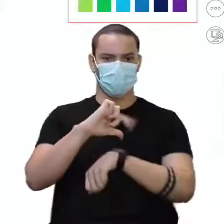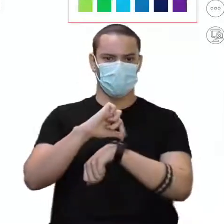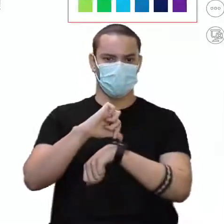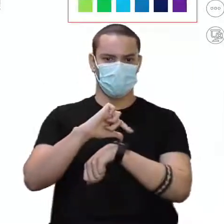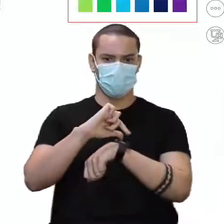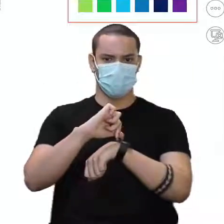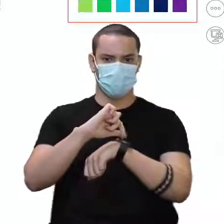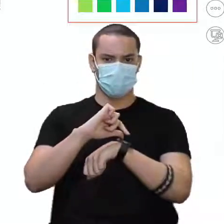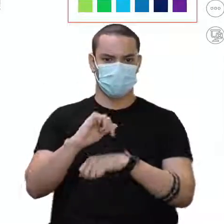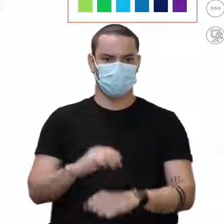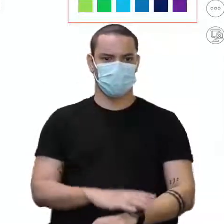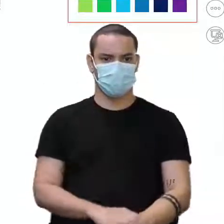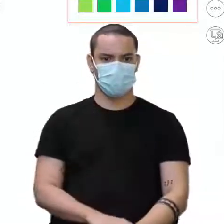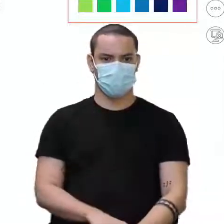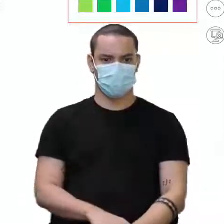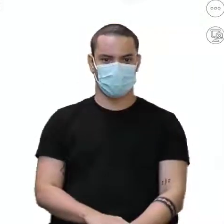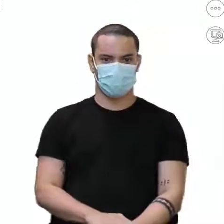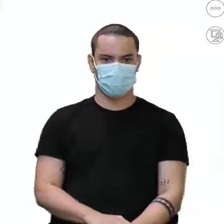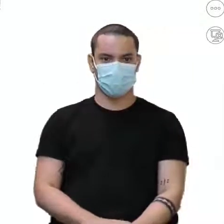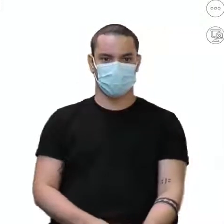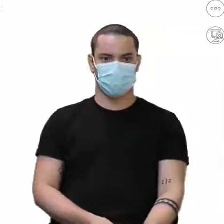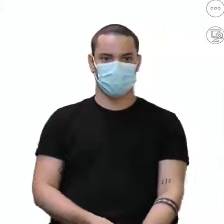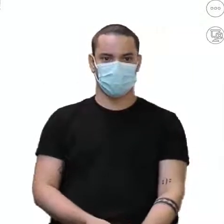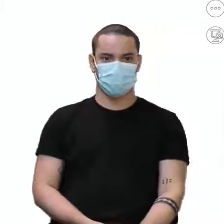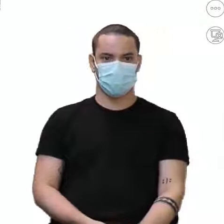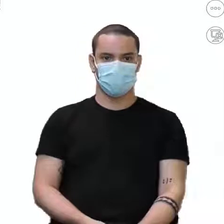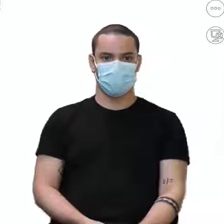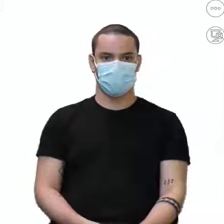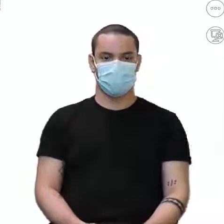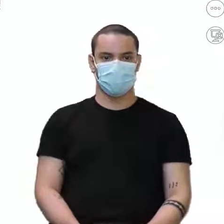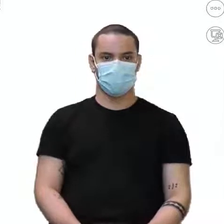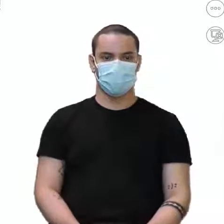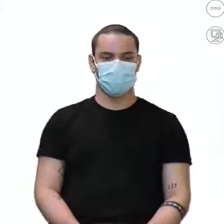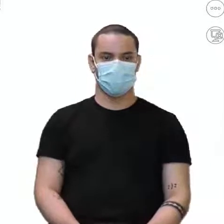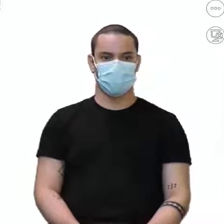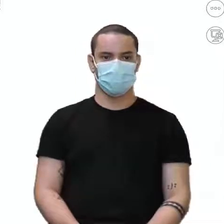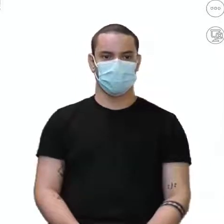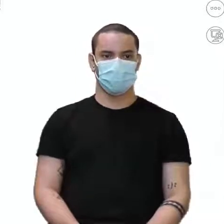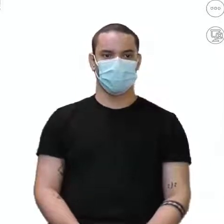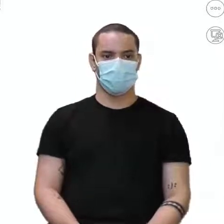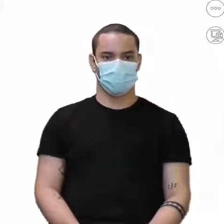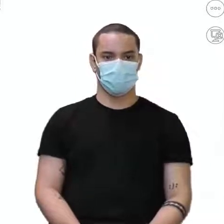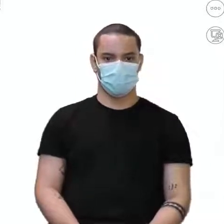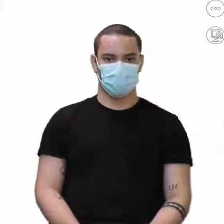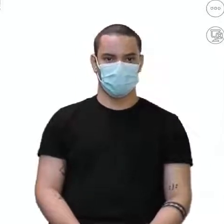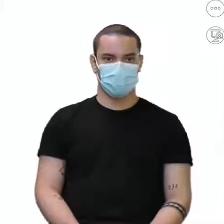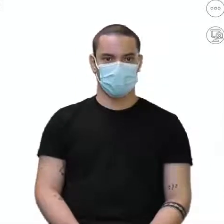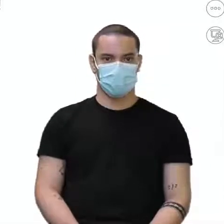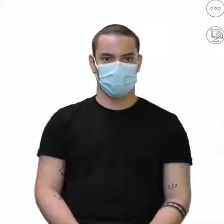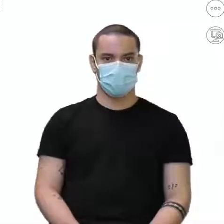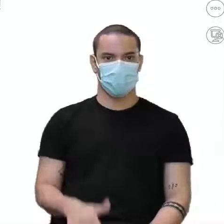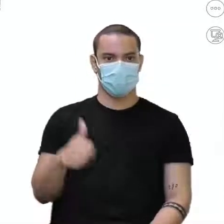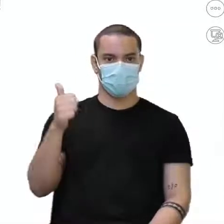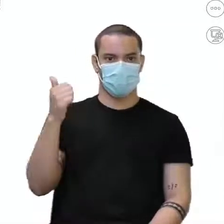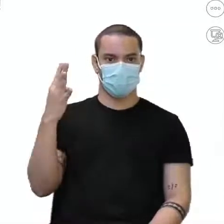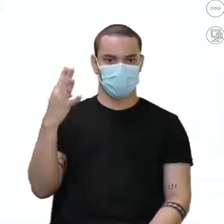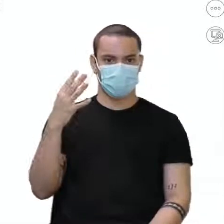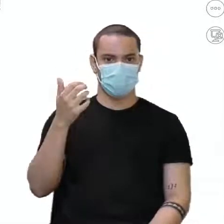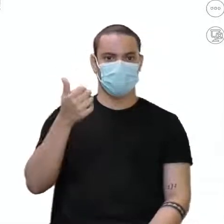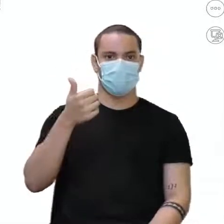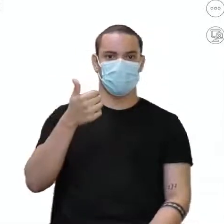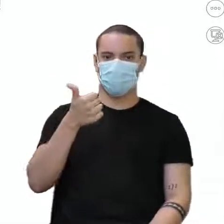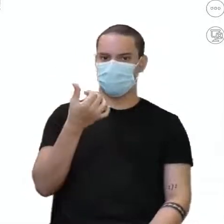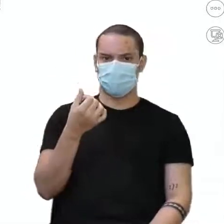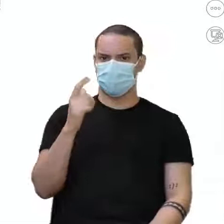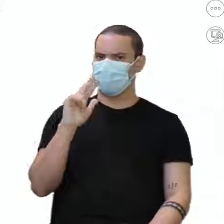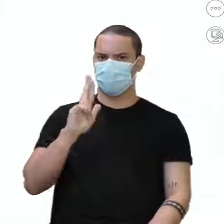horários, correto? Então eu vou lá, nós temos primeiro aqui, ó, temos o número 1416, 98, não